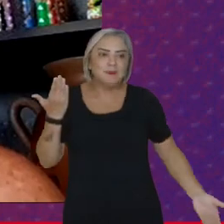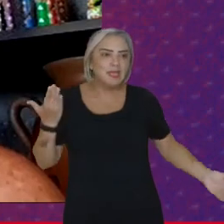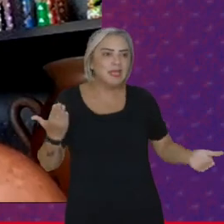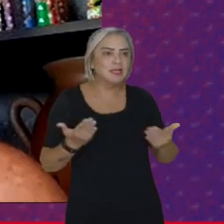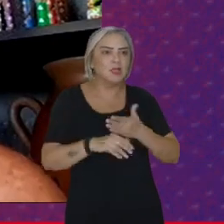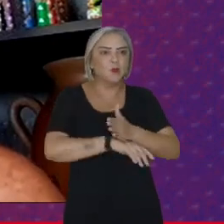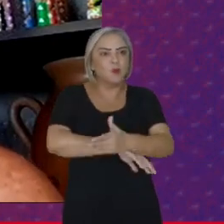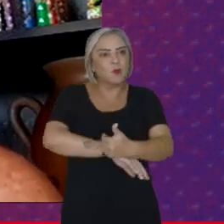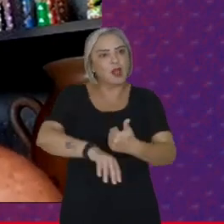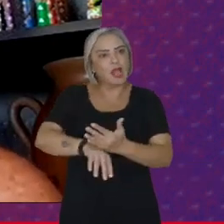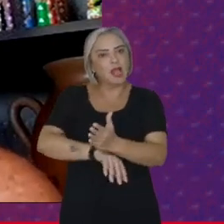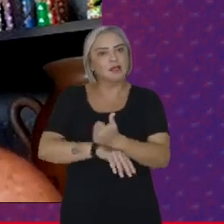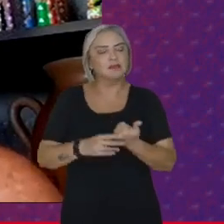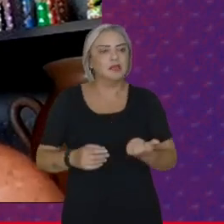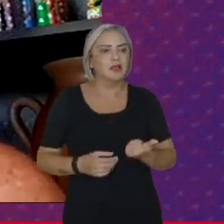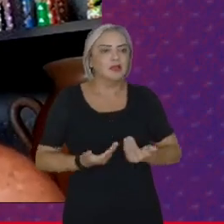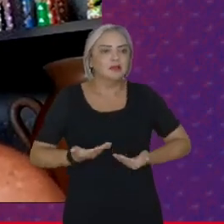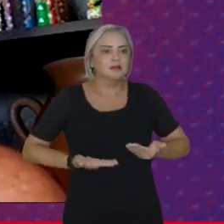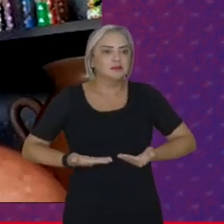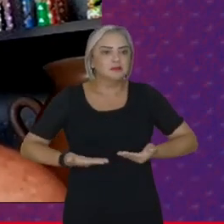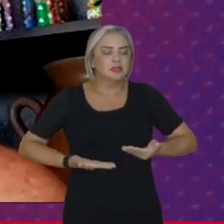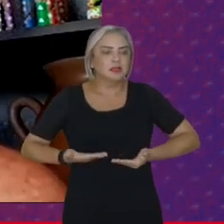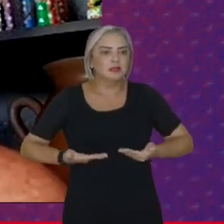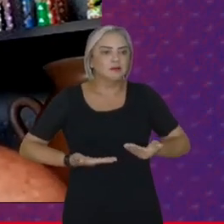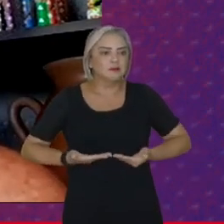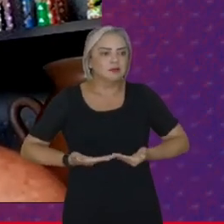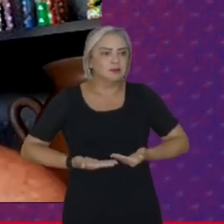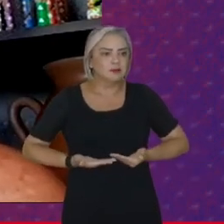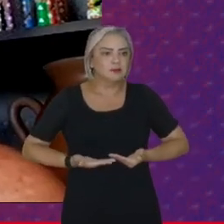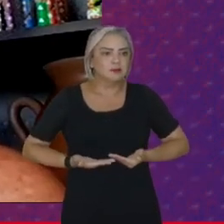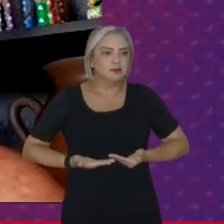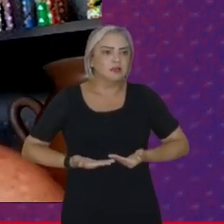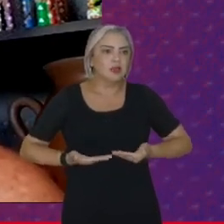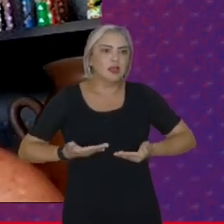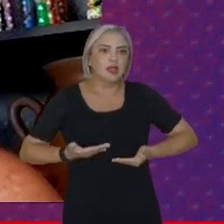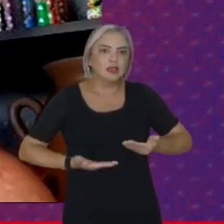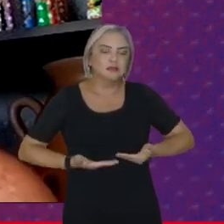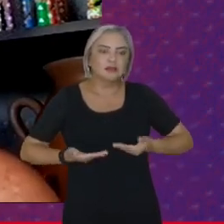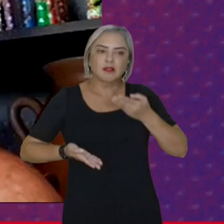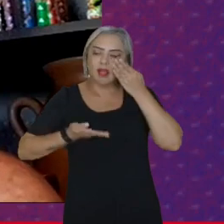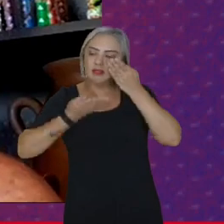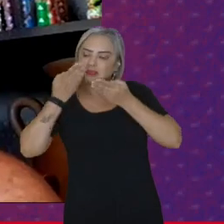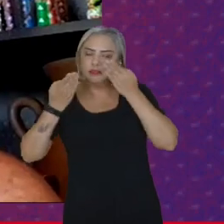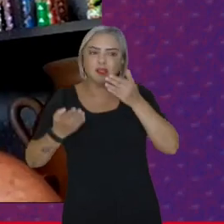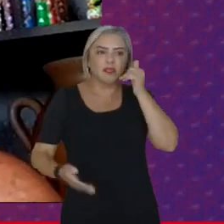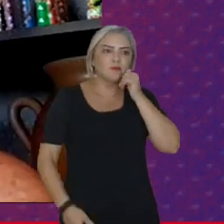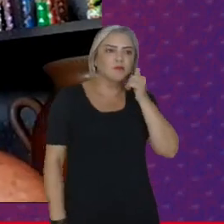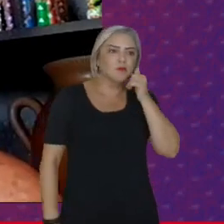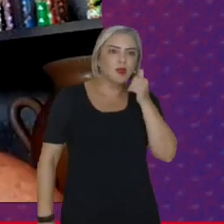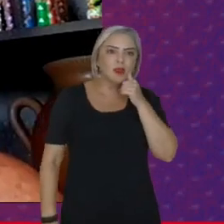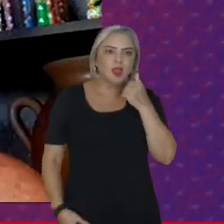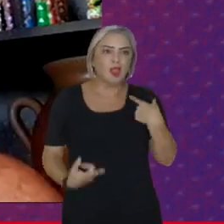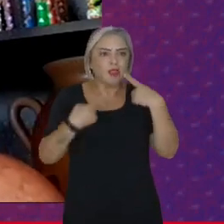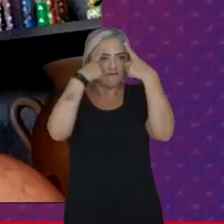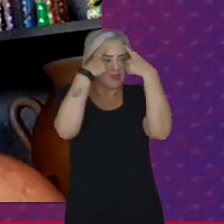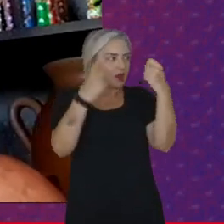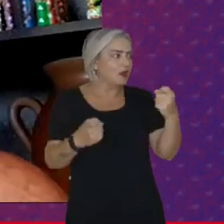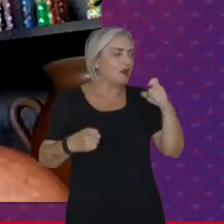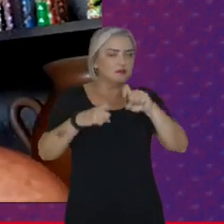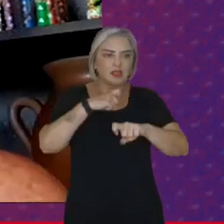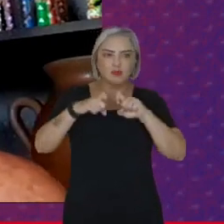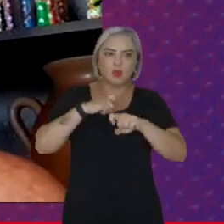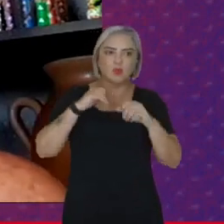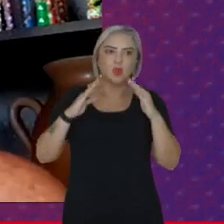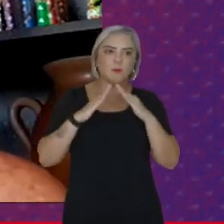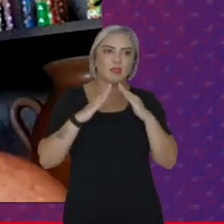o acesso aos serviços, sobretudo aos serviços que atendem as mulheres em situação de violência sexual e